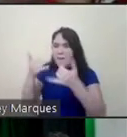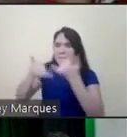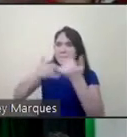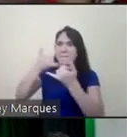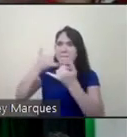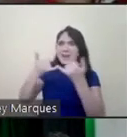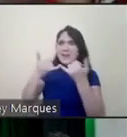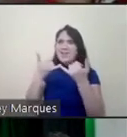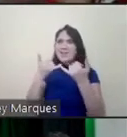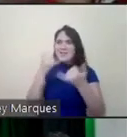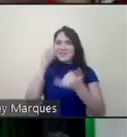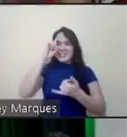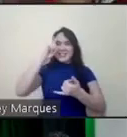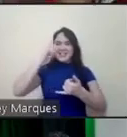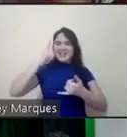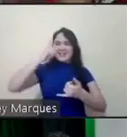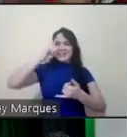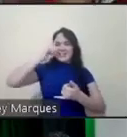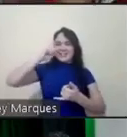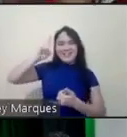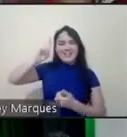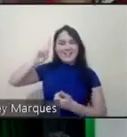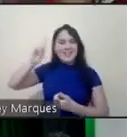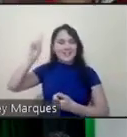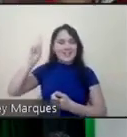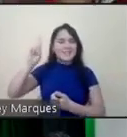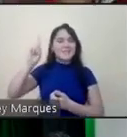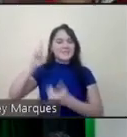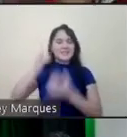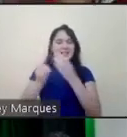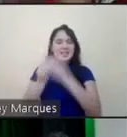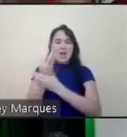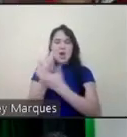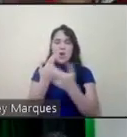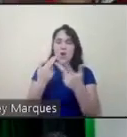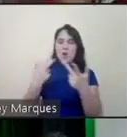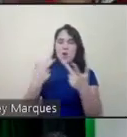serve de nada. Audácia. Eu